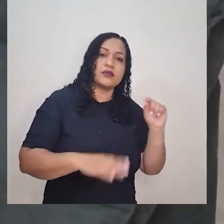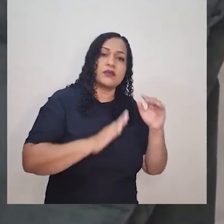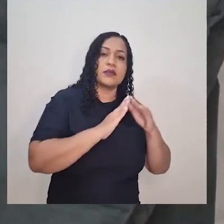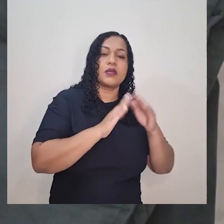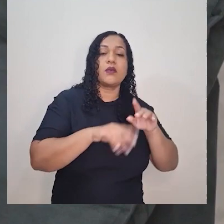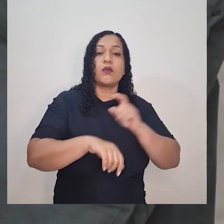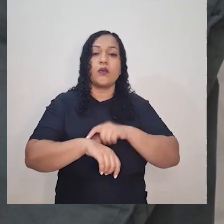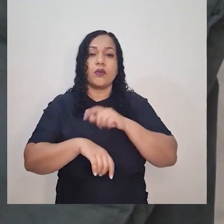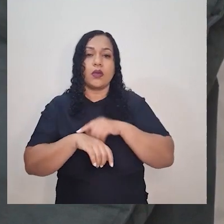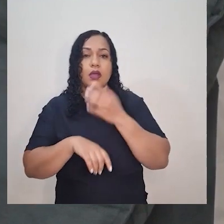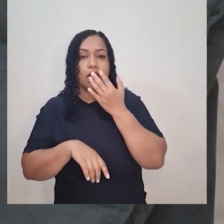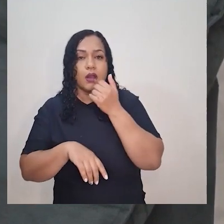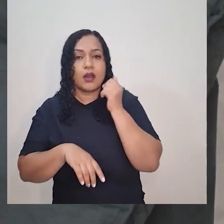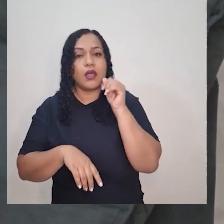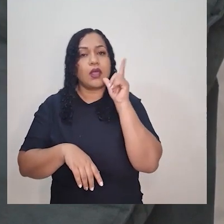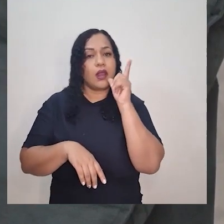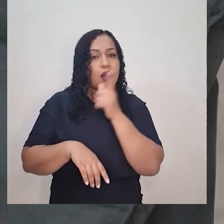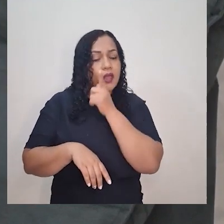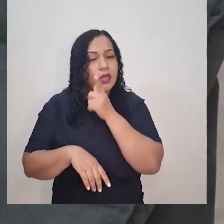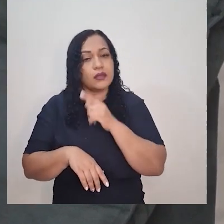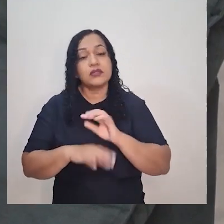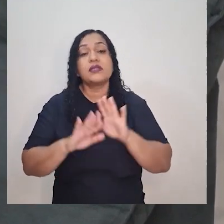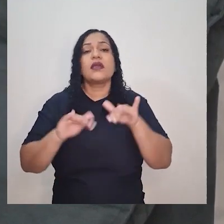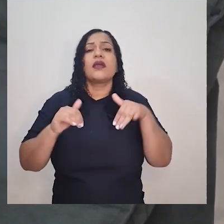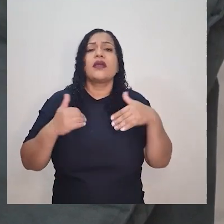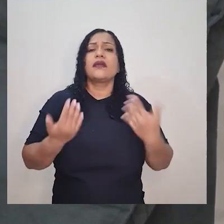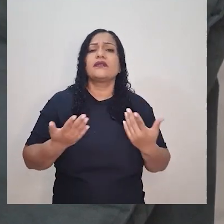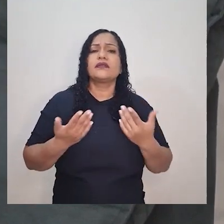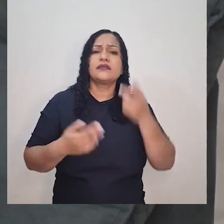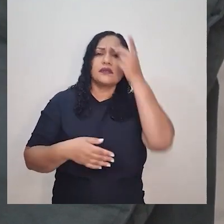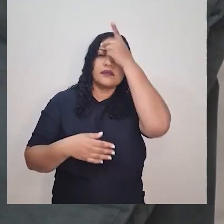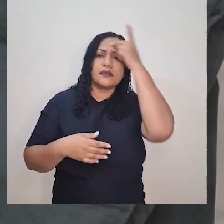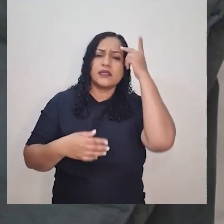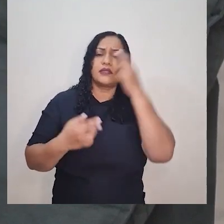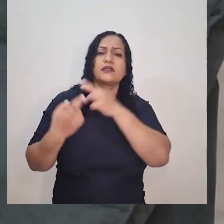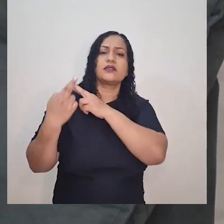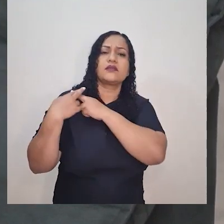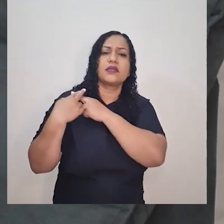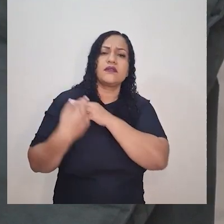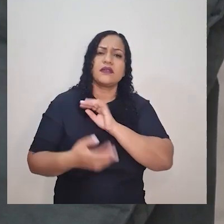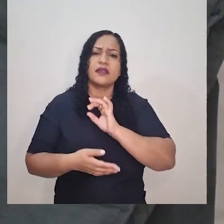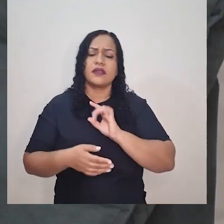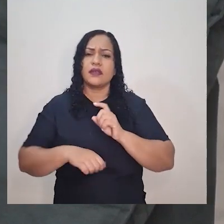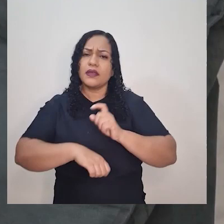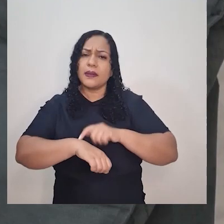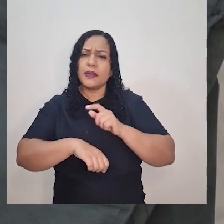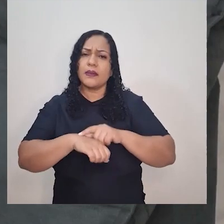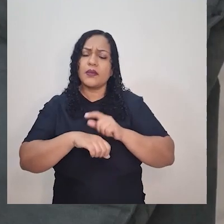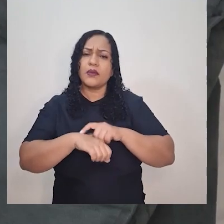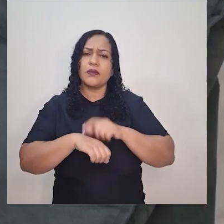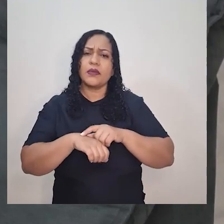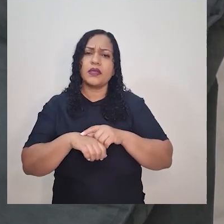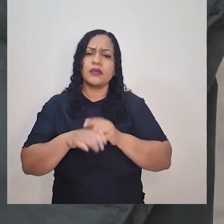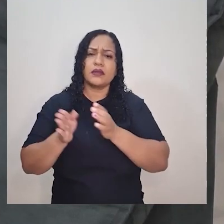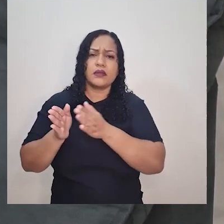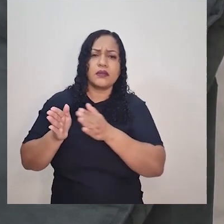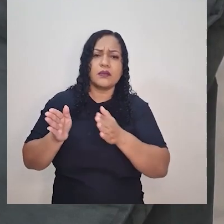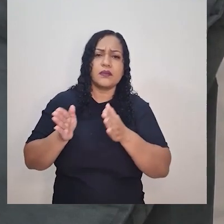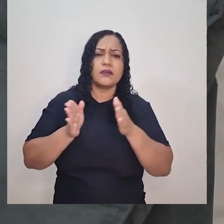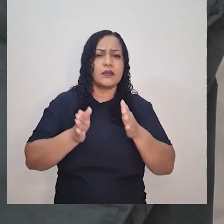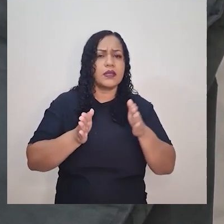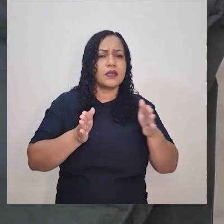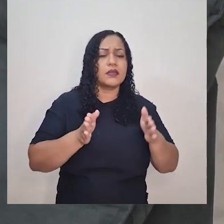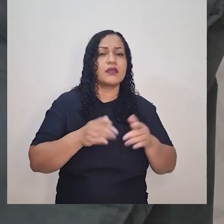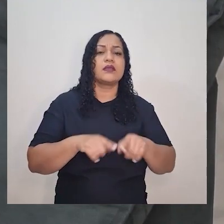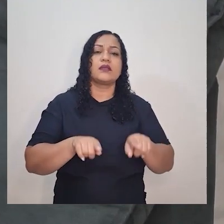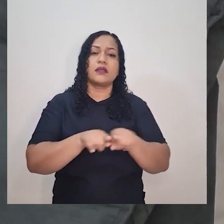das refeições, quem são os responsáveis, né, por cada momento dessa rotina. A própria grade, né, curricular ela